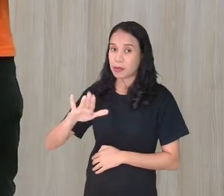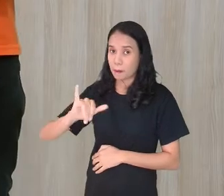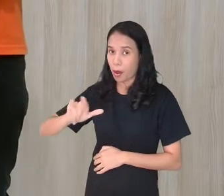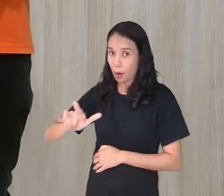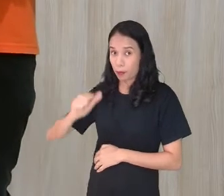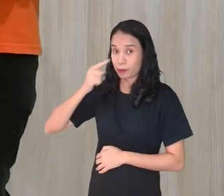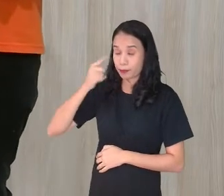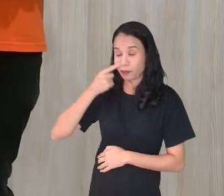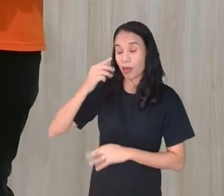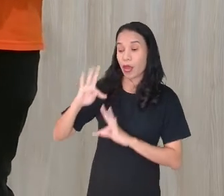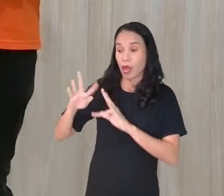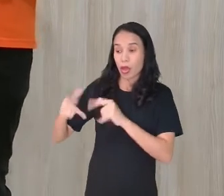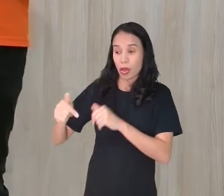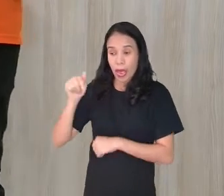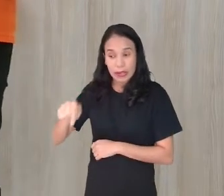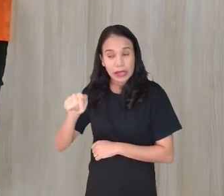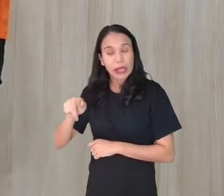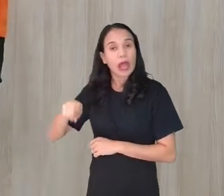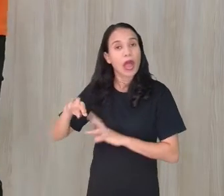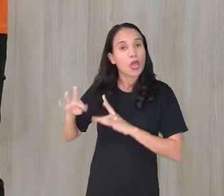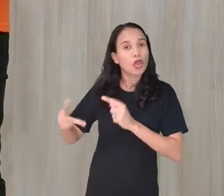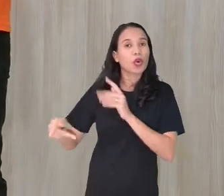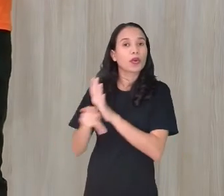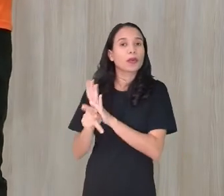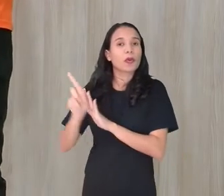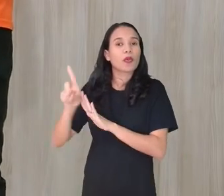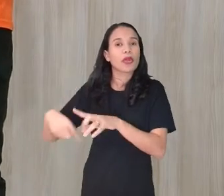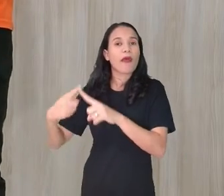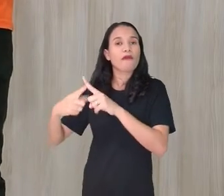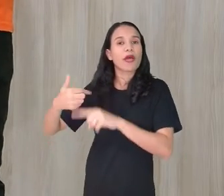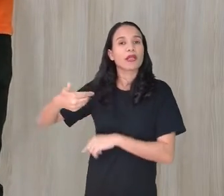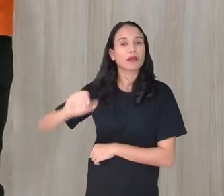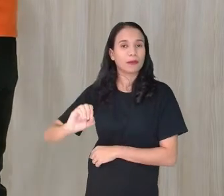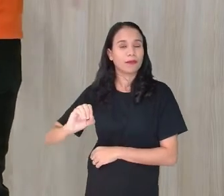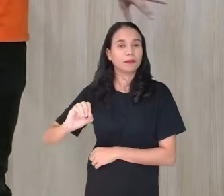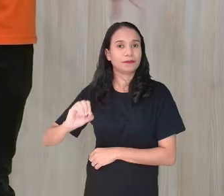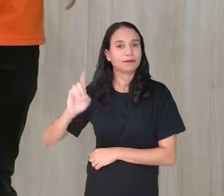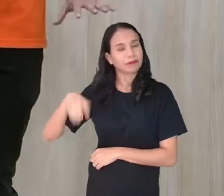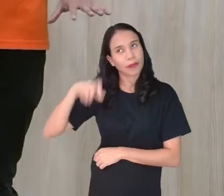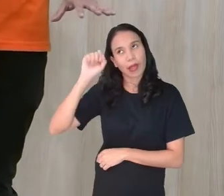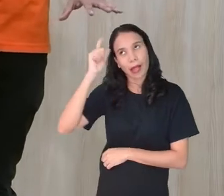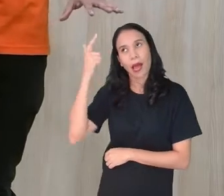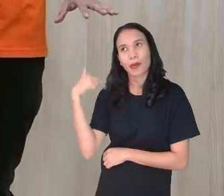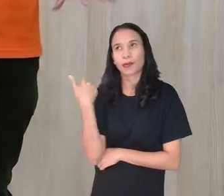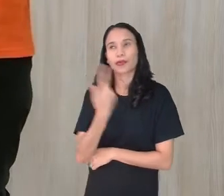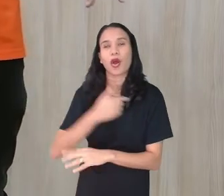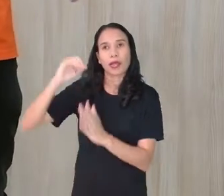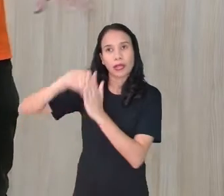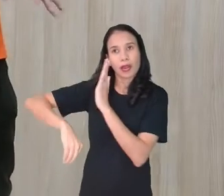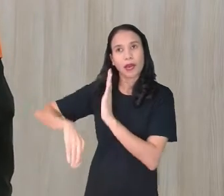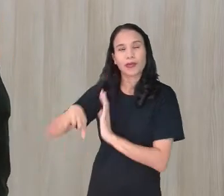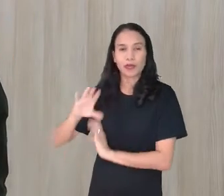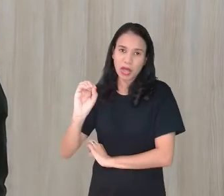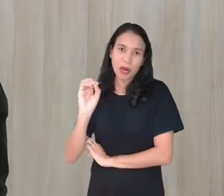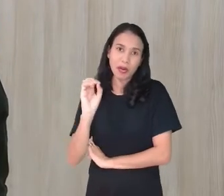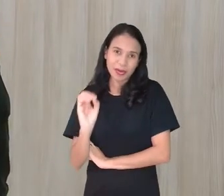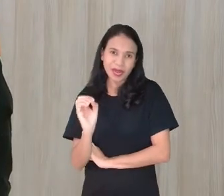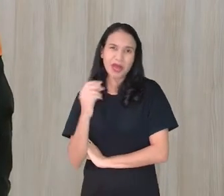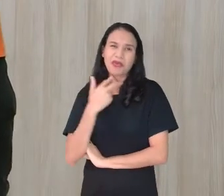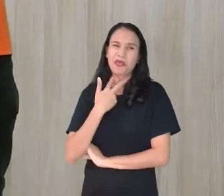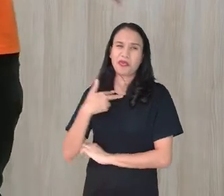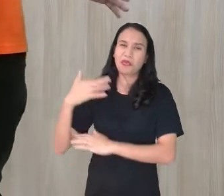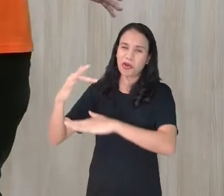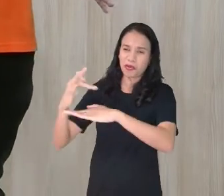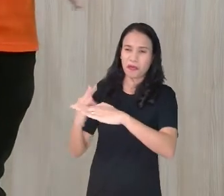em que o denominador ele é um múltiplo de 10, tá? Claro, a gente excluindo aí o zero, porque a gente não pode ter o